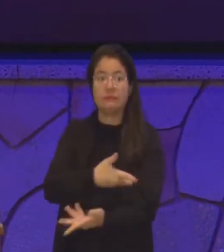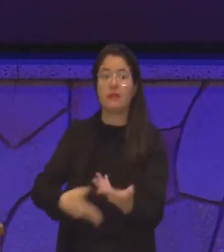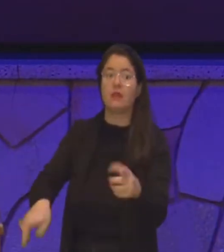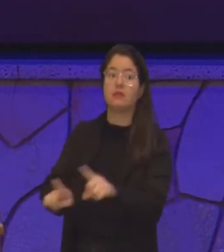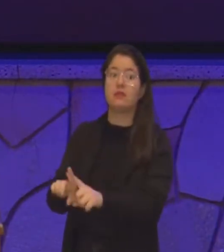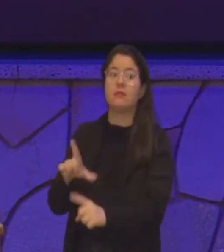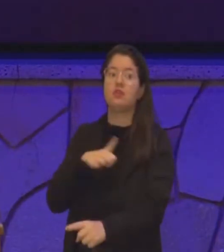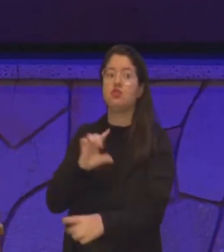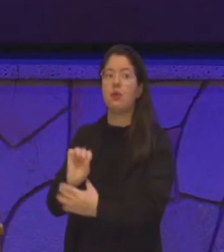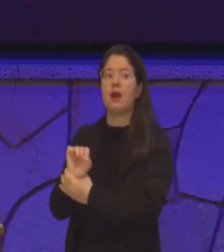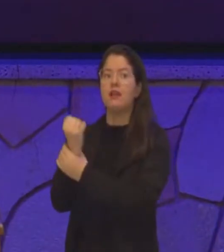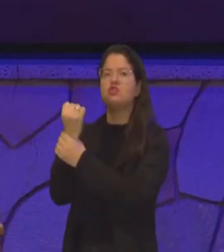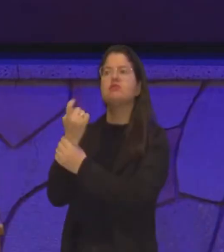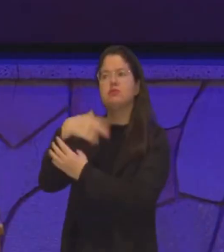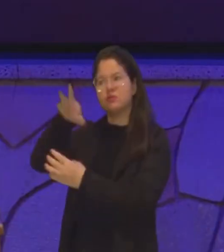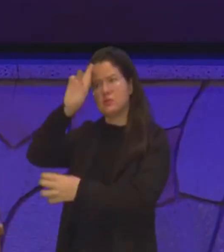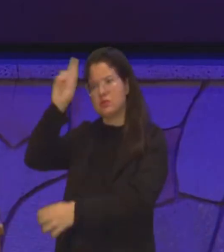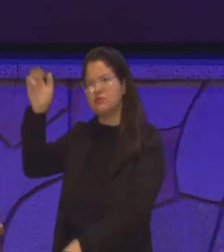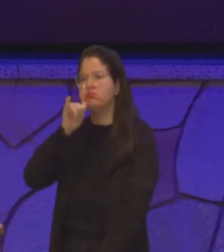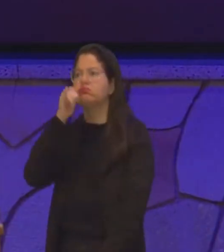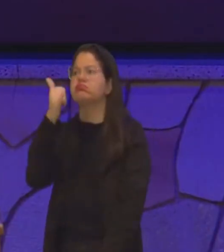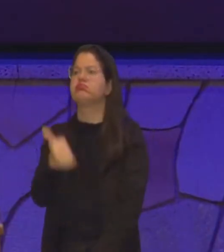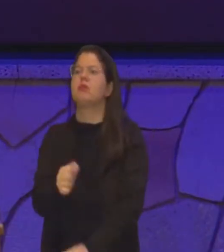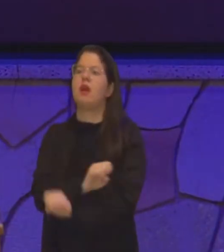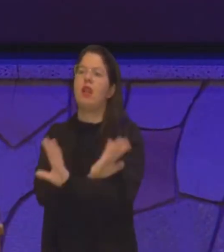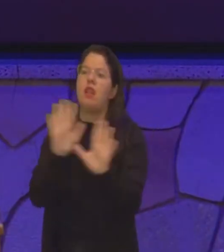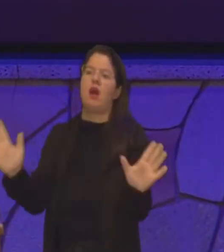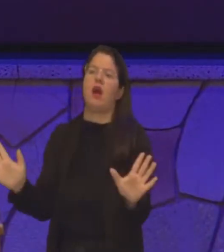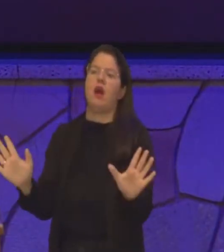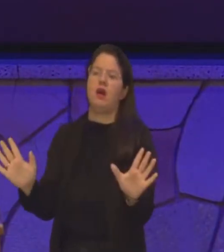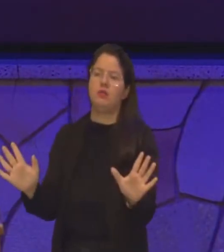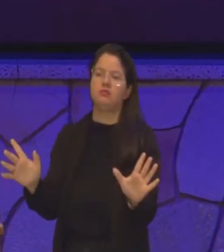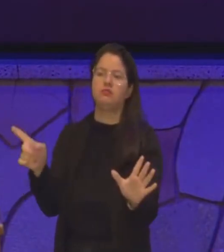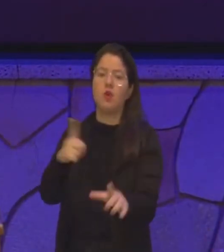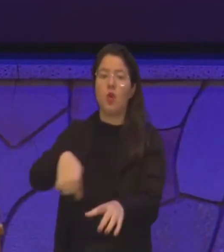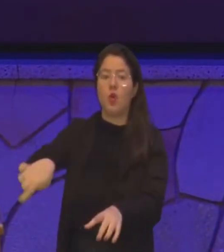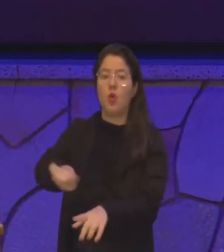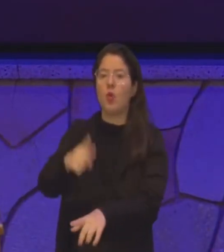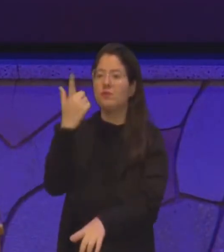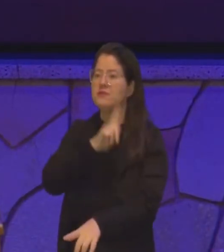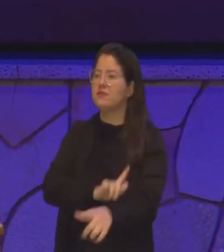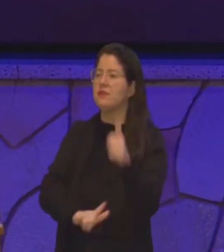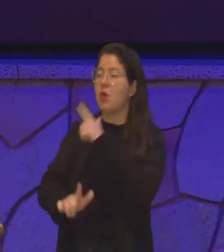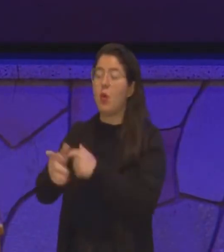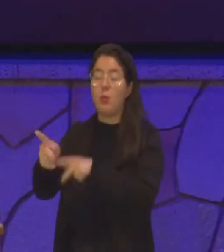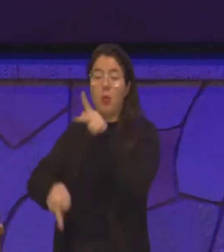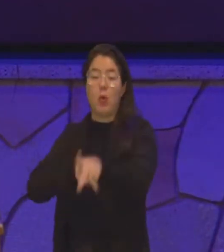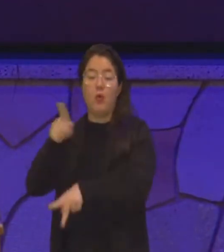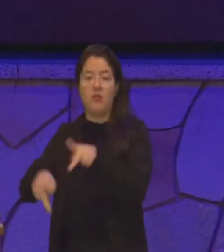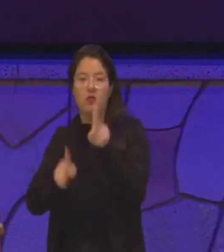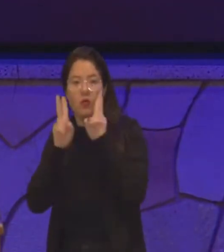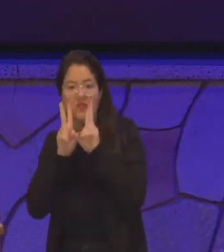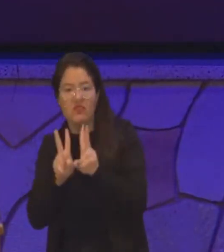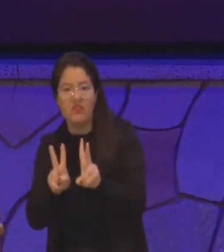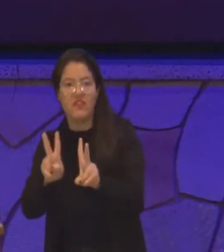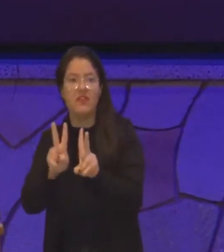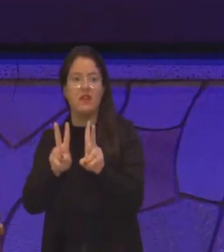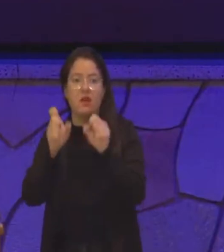uma garantia do Senhor. Eles conquistavam a simpatia do povo, e o